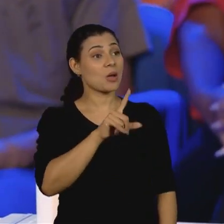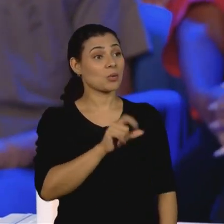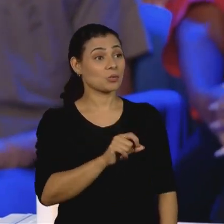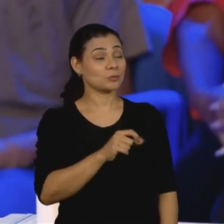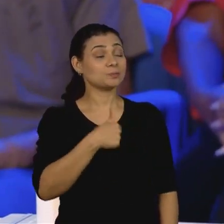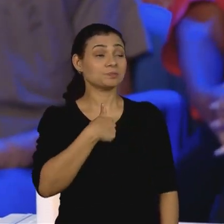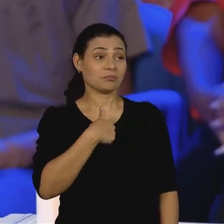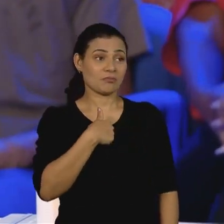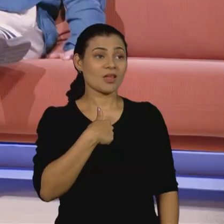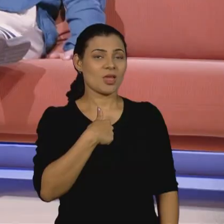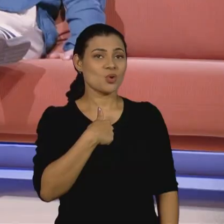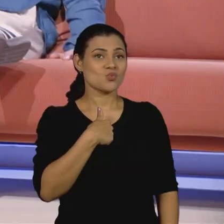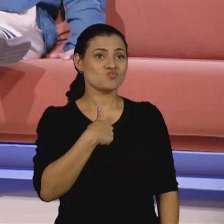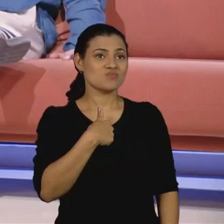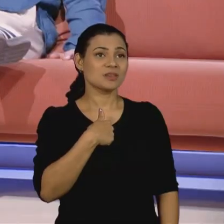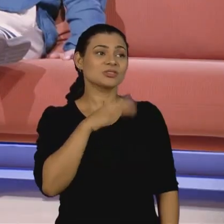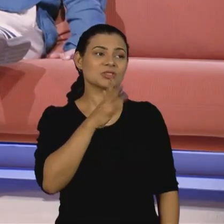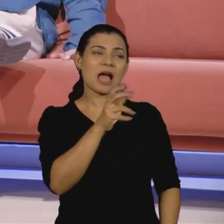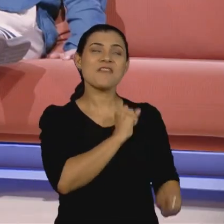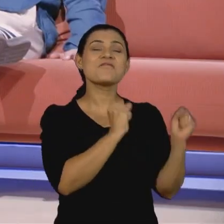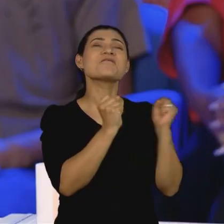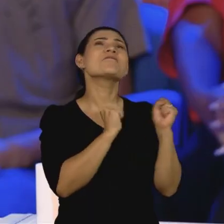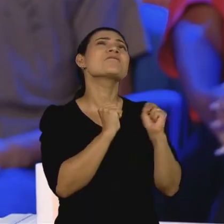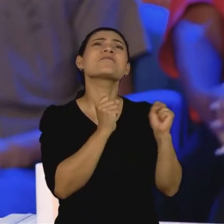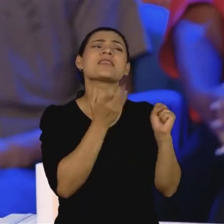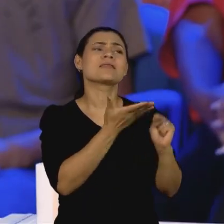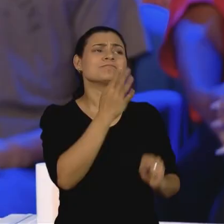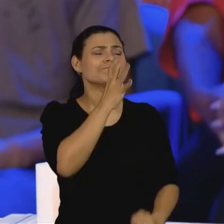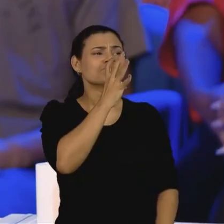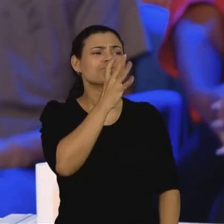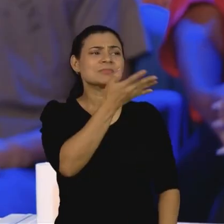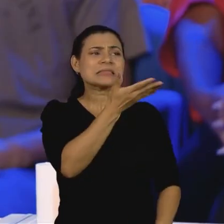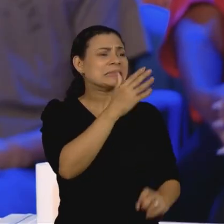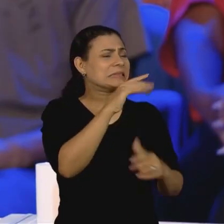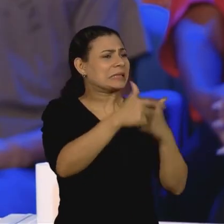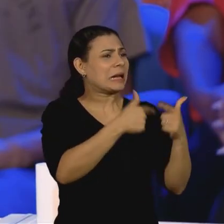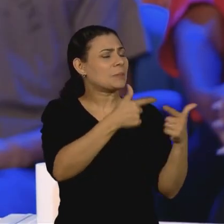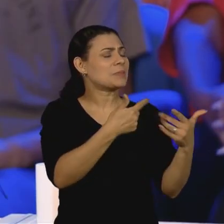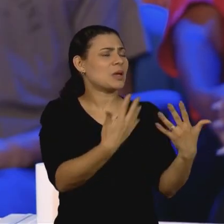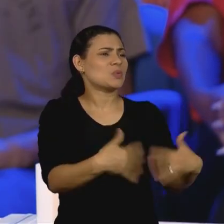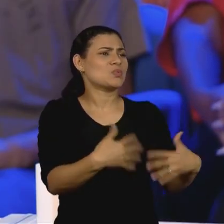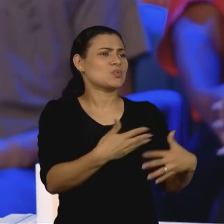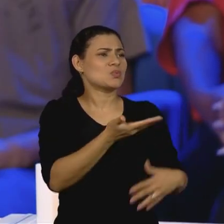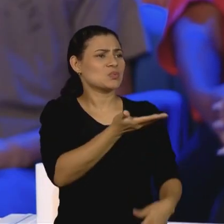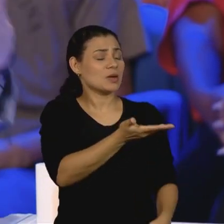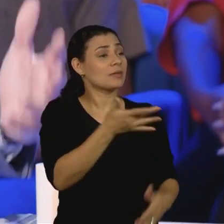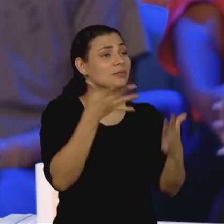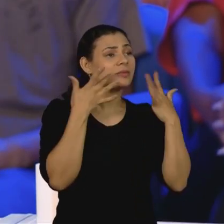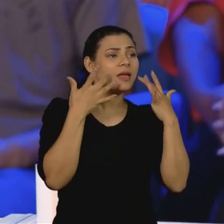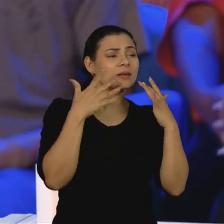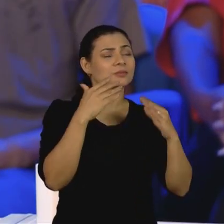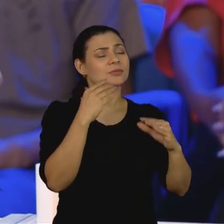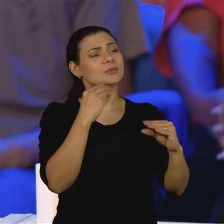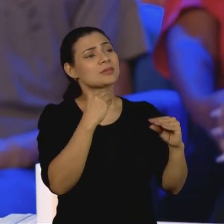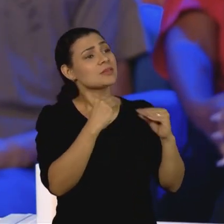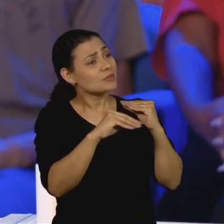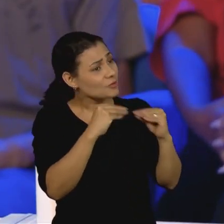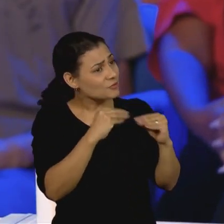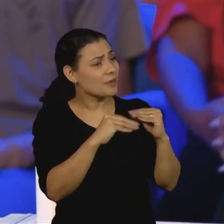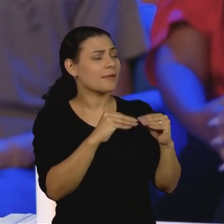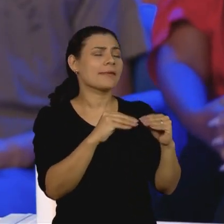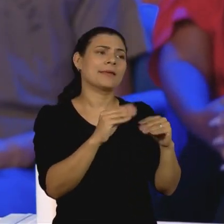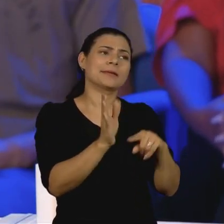eu já era muito seu fã, eu admiro muito seu trabalho, né? Vi você no teatro, no cinema, na